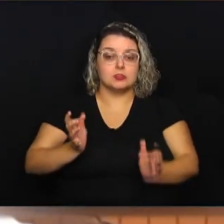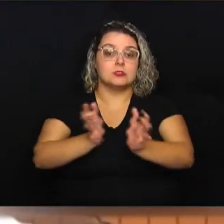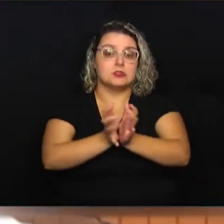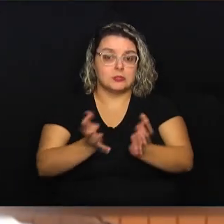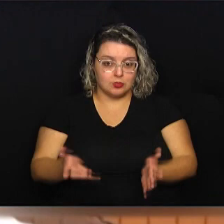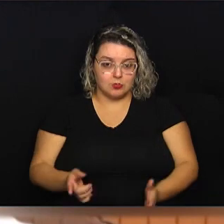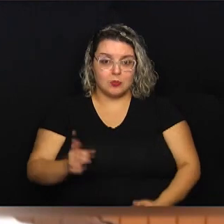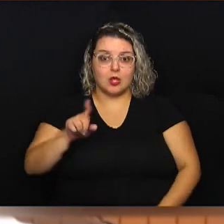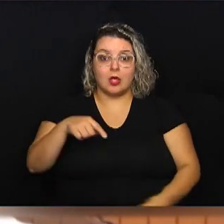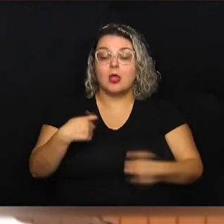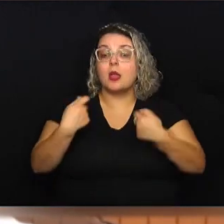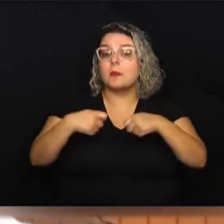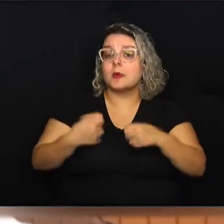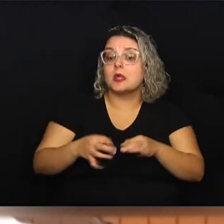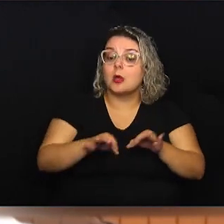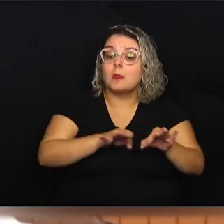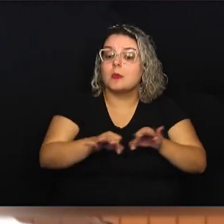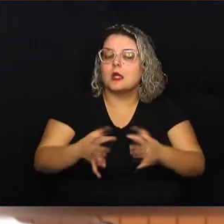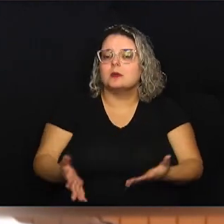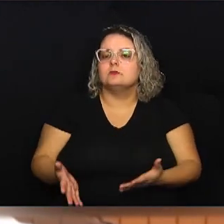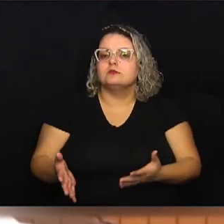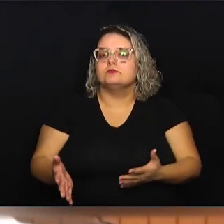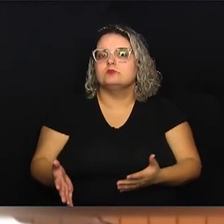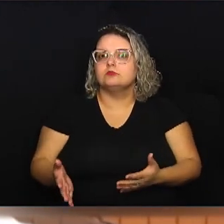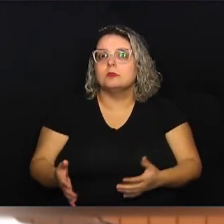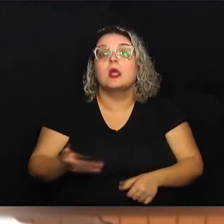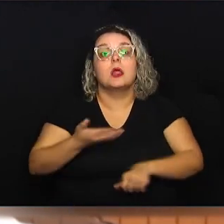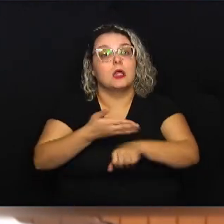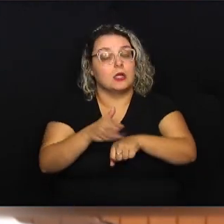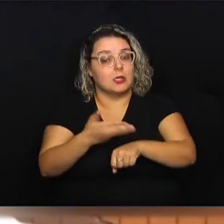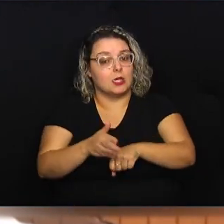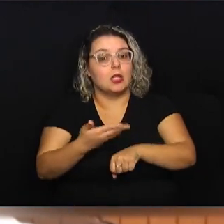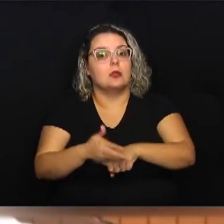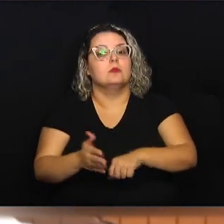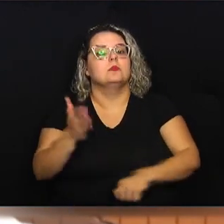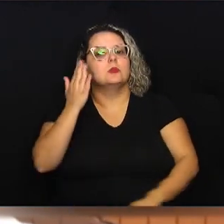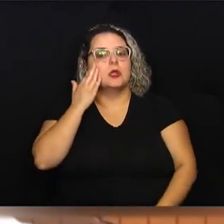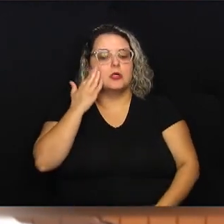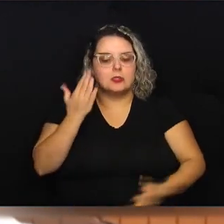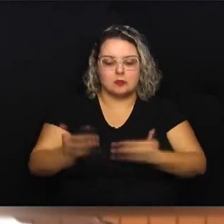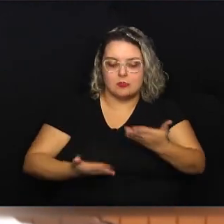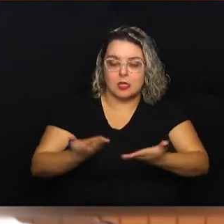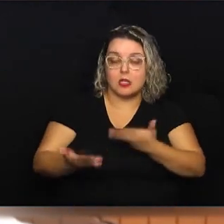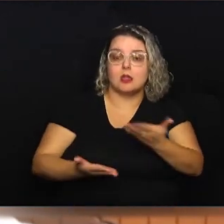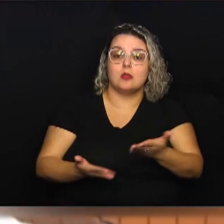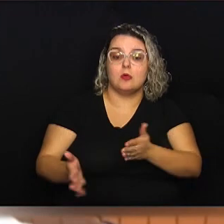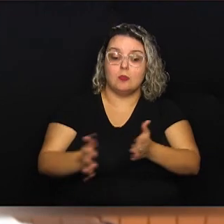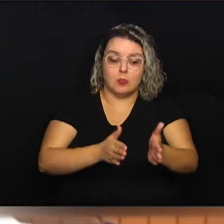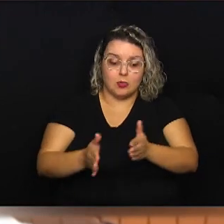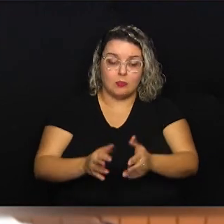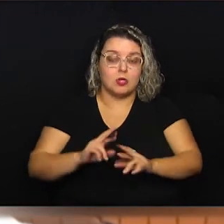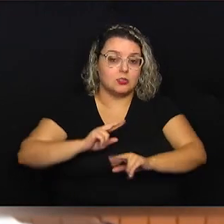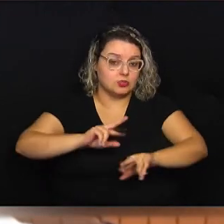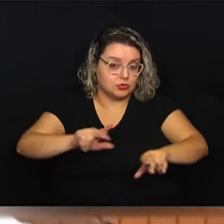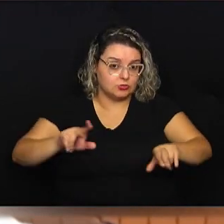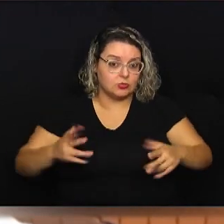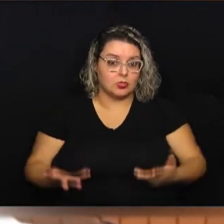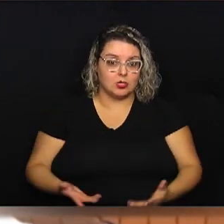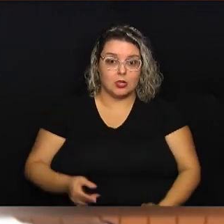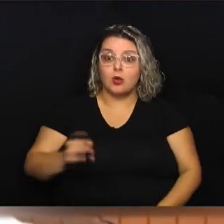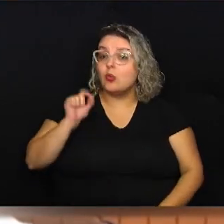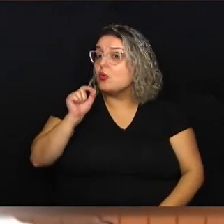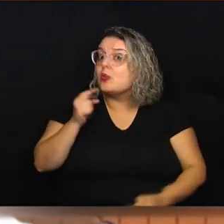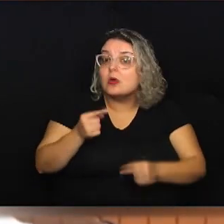é preciso preparo, ou seja, treinamento para saber lidar com situações adversas. O que